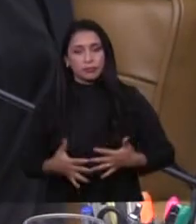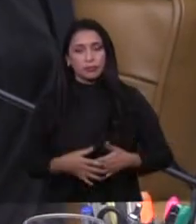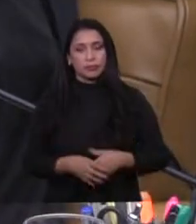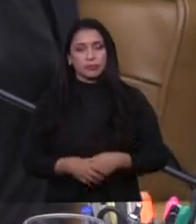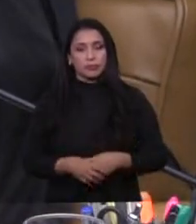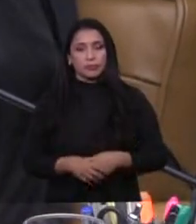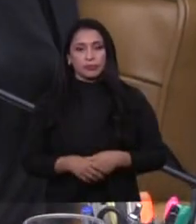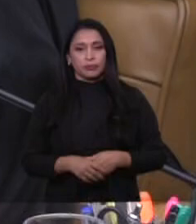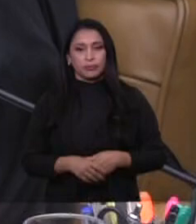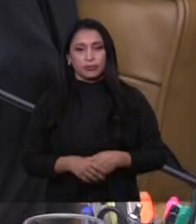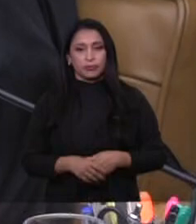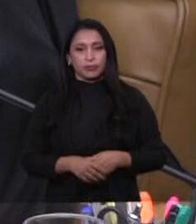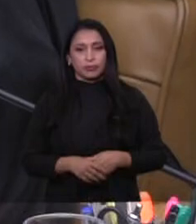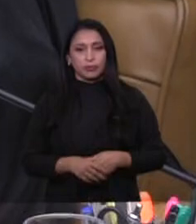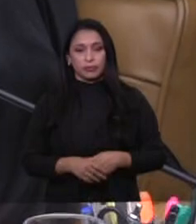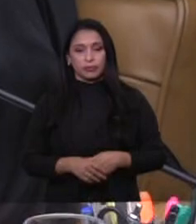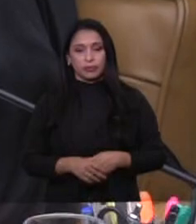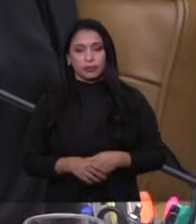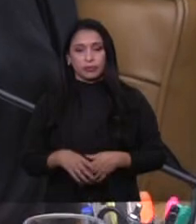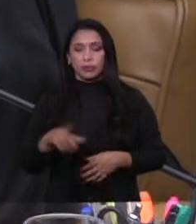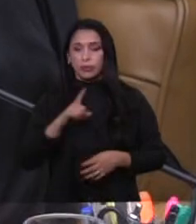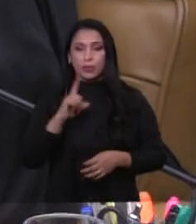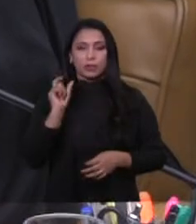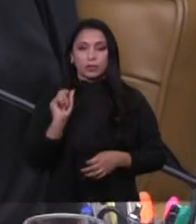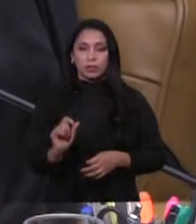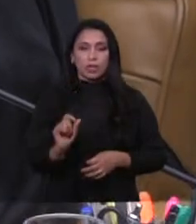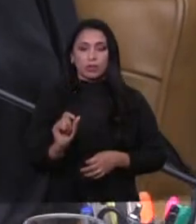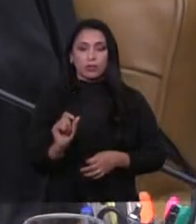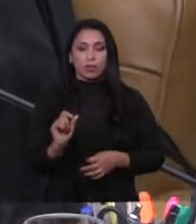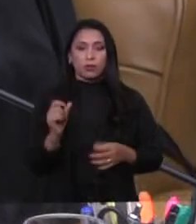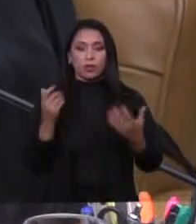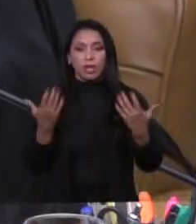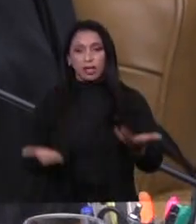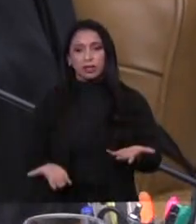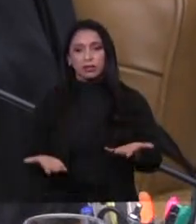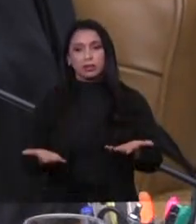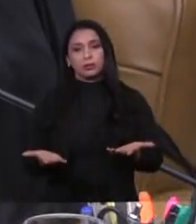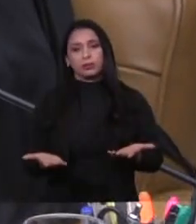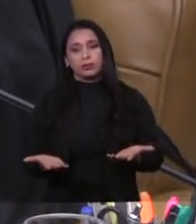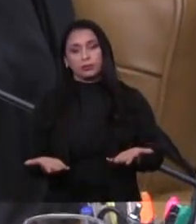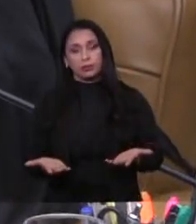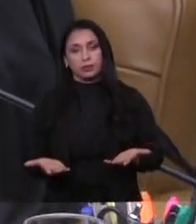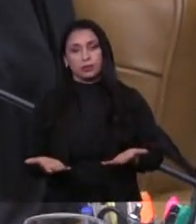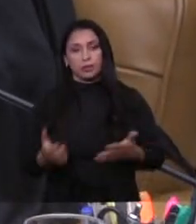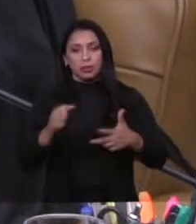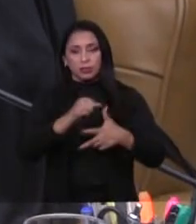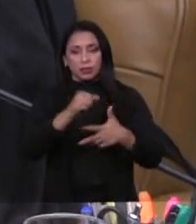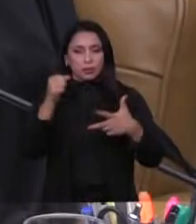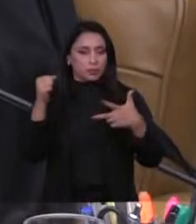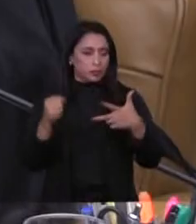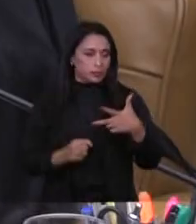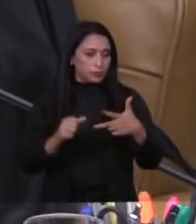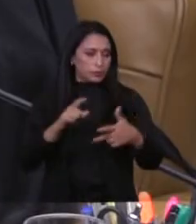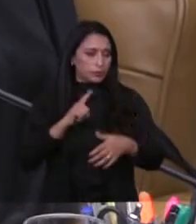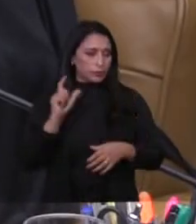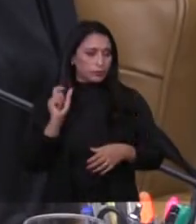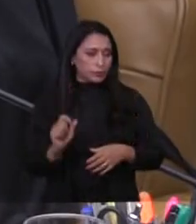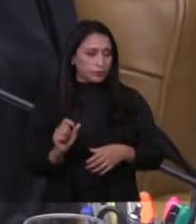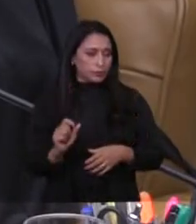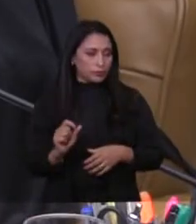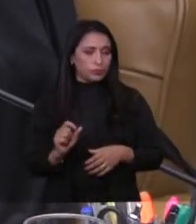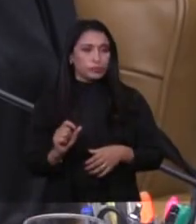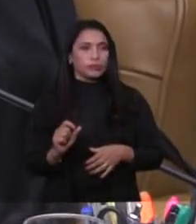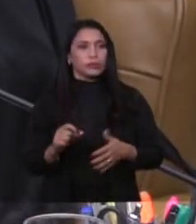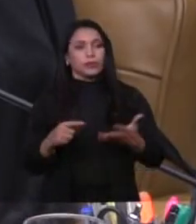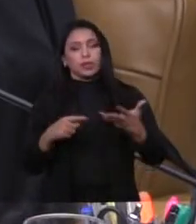o registro do repúdio ao que aconteceu no dia 8 de janeiro deste ano, na Praça dos Três Poderes, bem como a todas